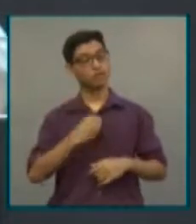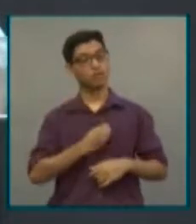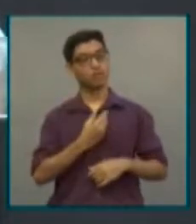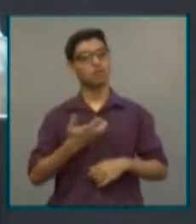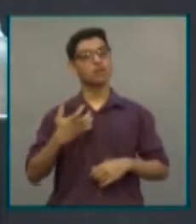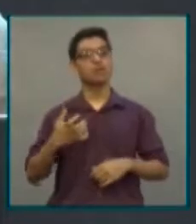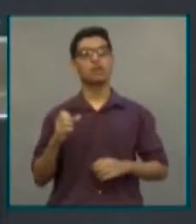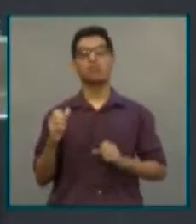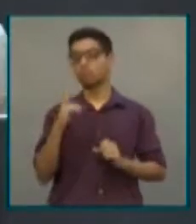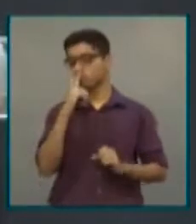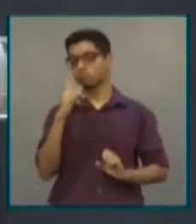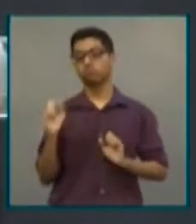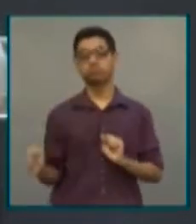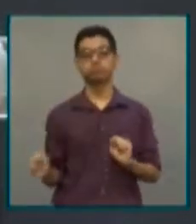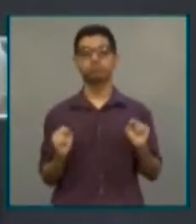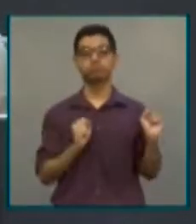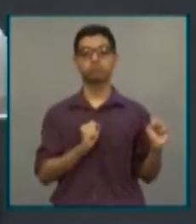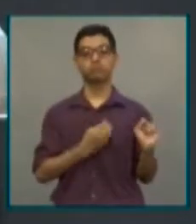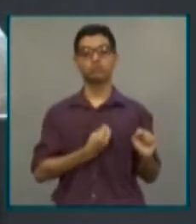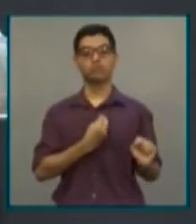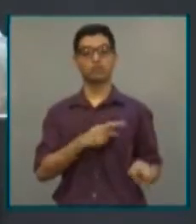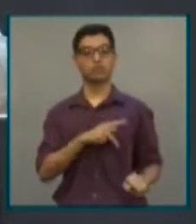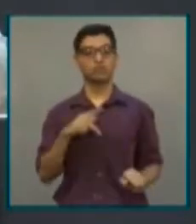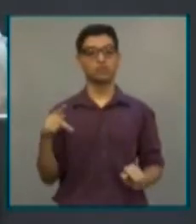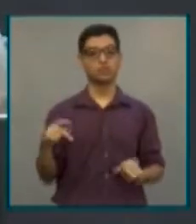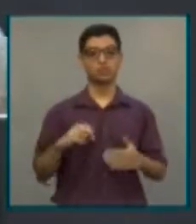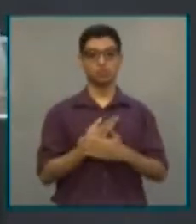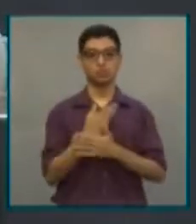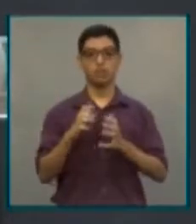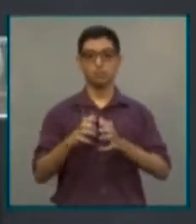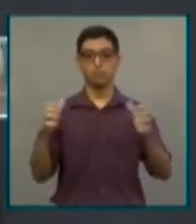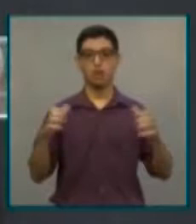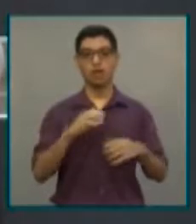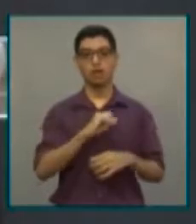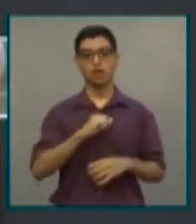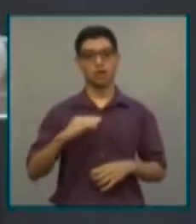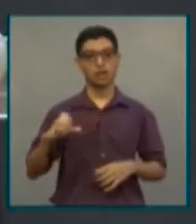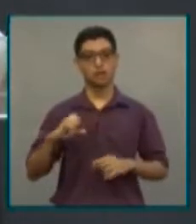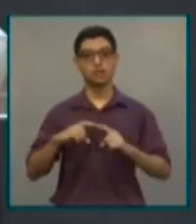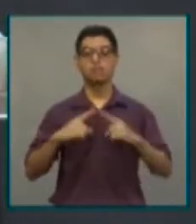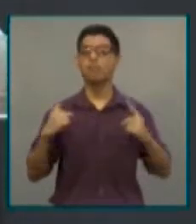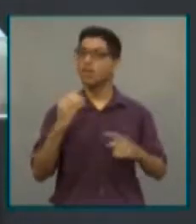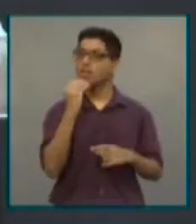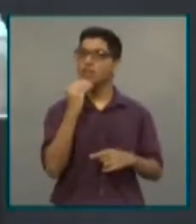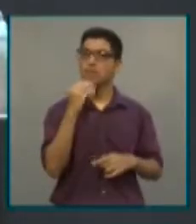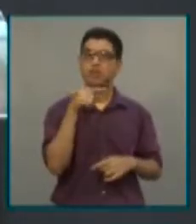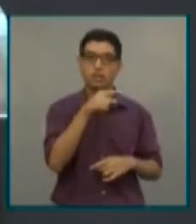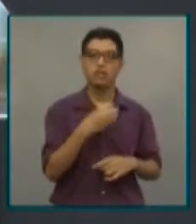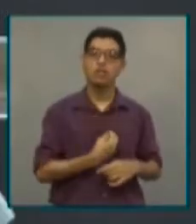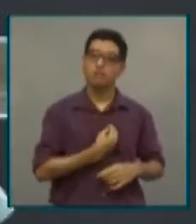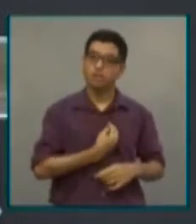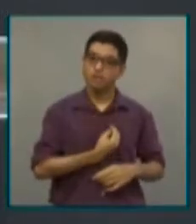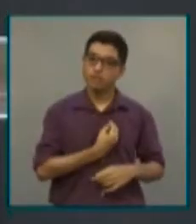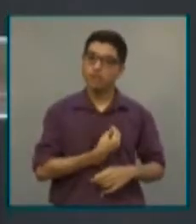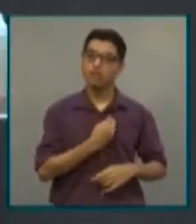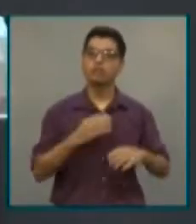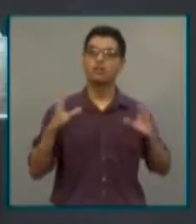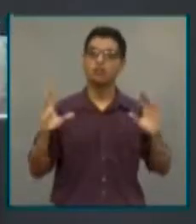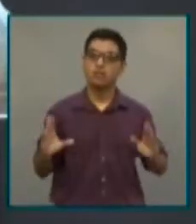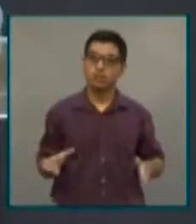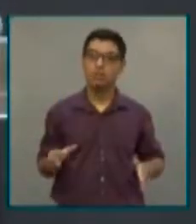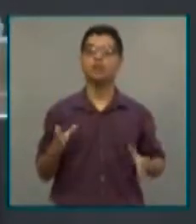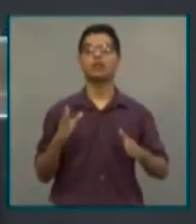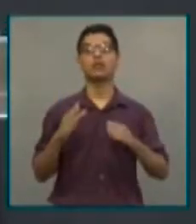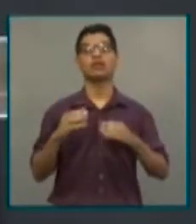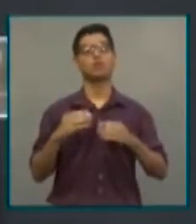Sim, a CAAS e ela ampliou, mas era dever do seu gestor que está ali. E nós temos que ter essas contas